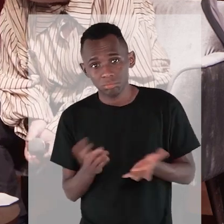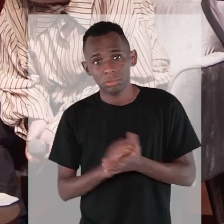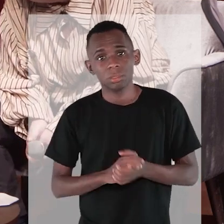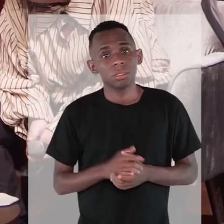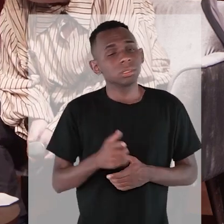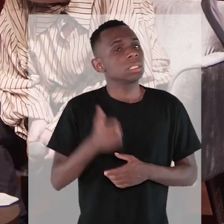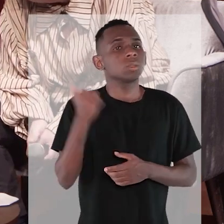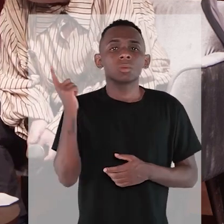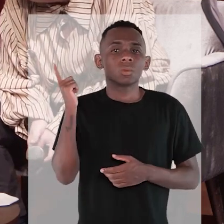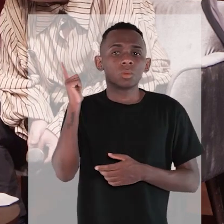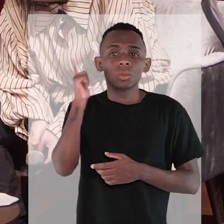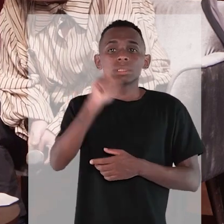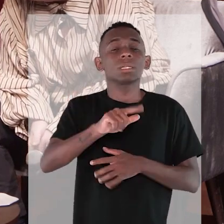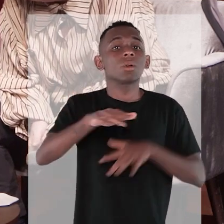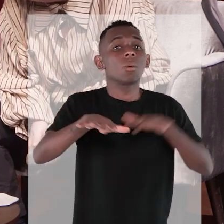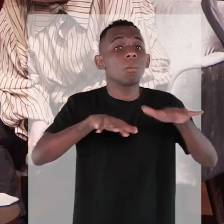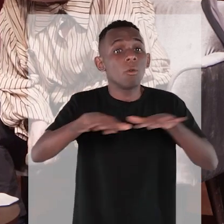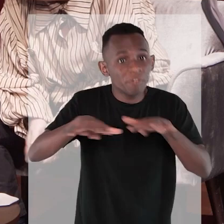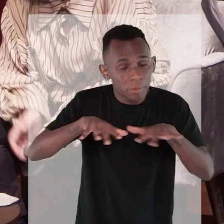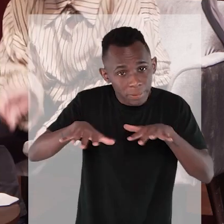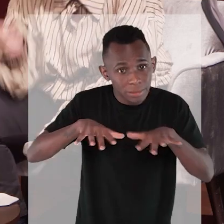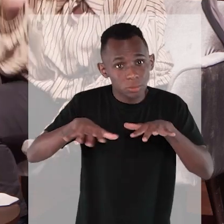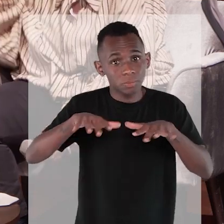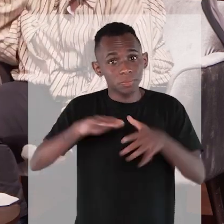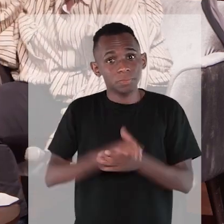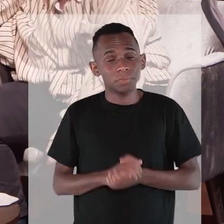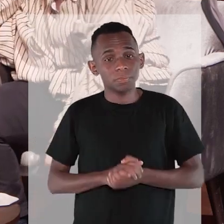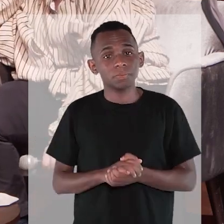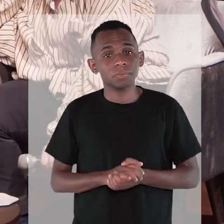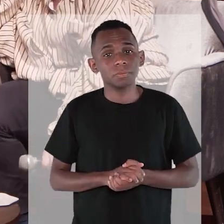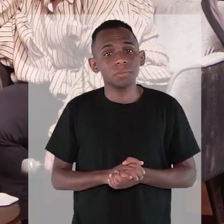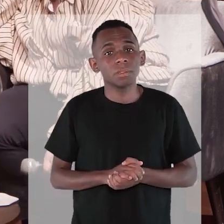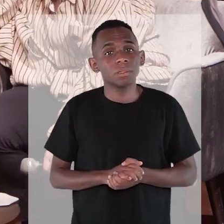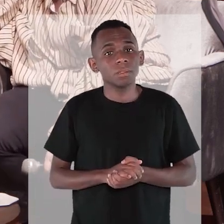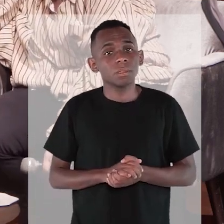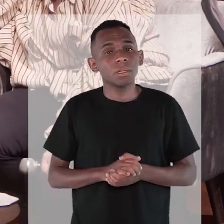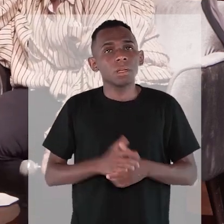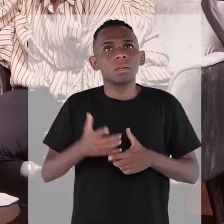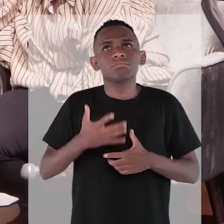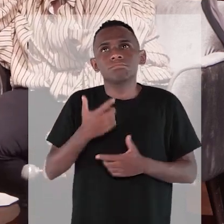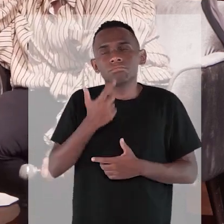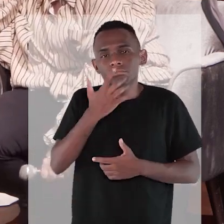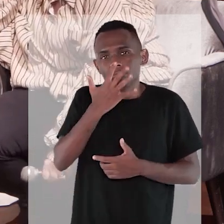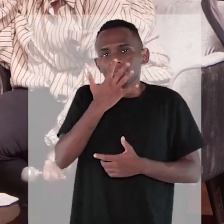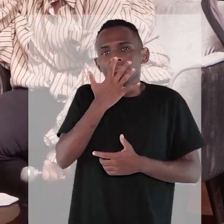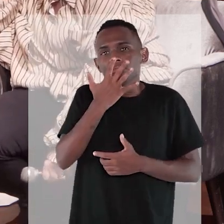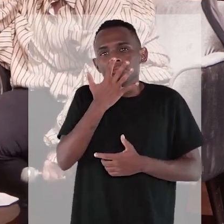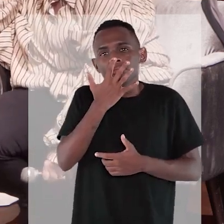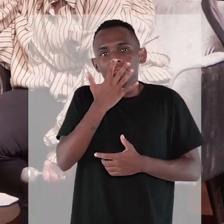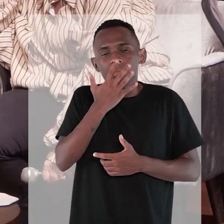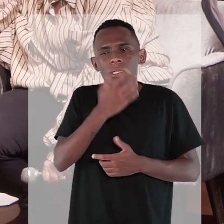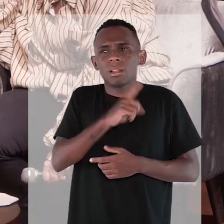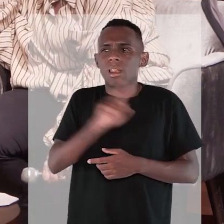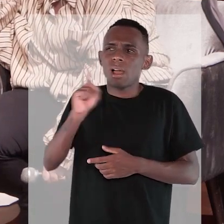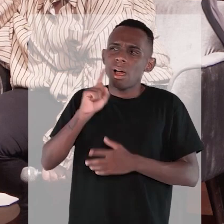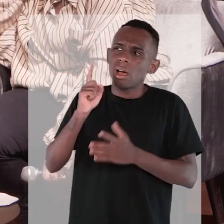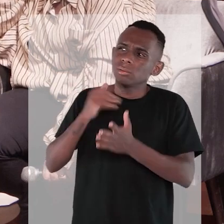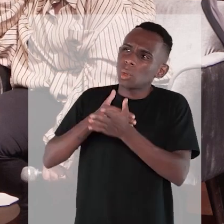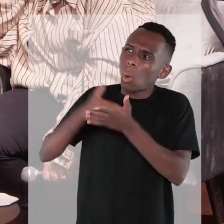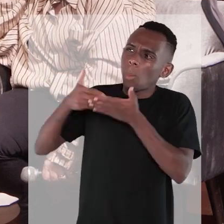não consegue o movimento, a ideia do movimento, que é o grande fascínio, gente, que desde lá do